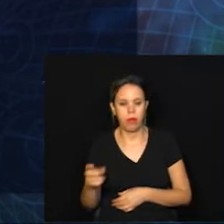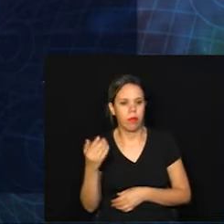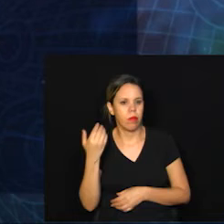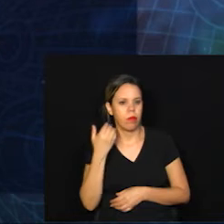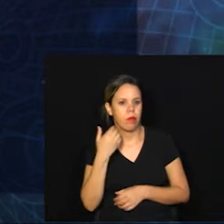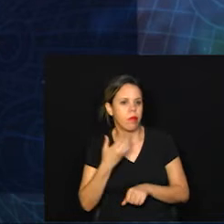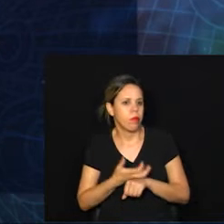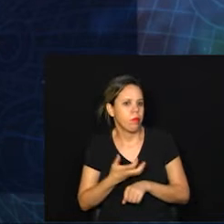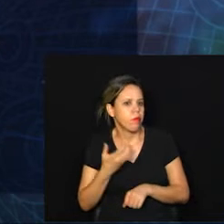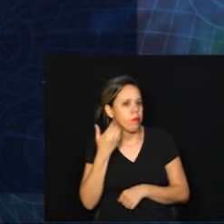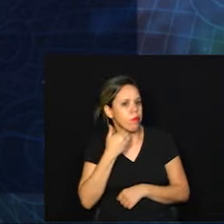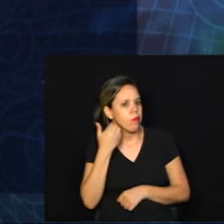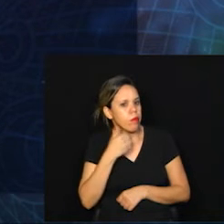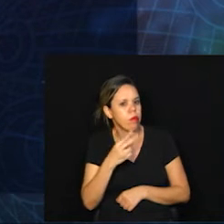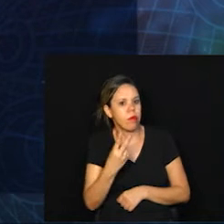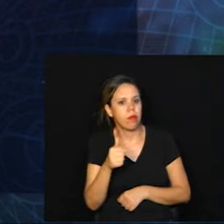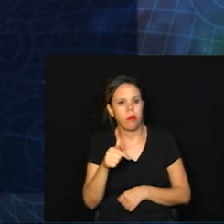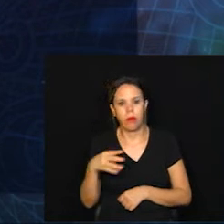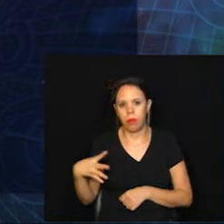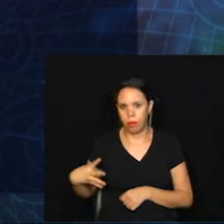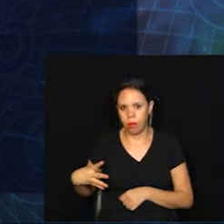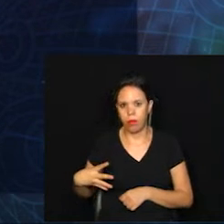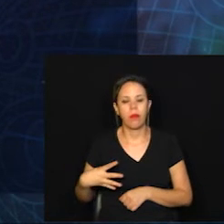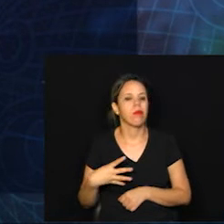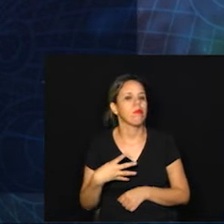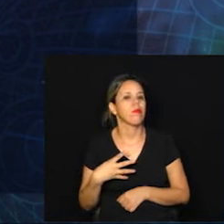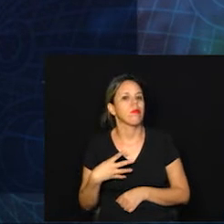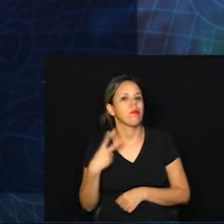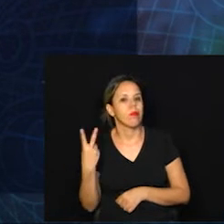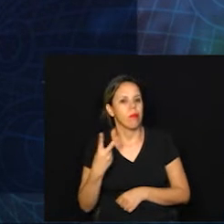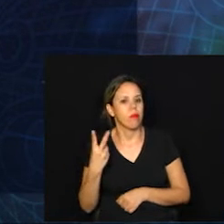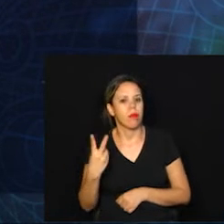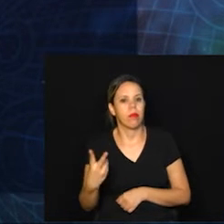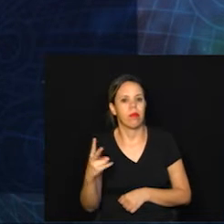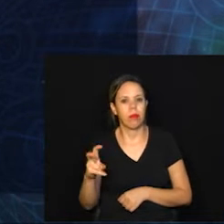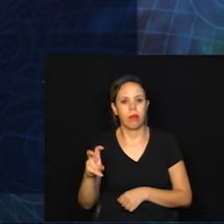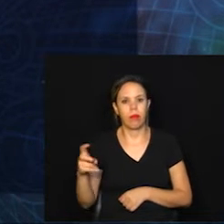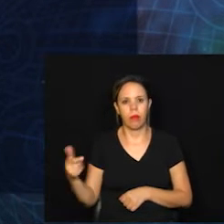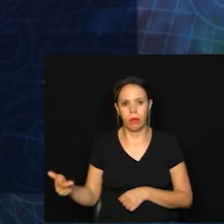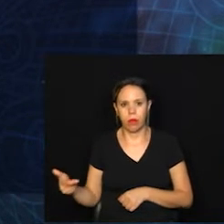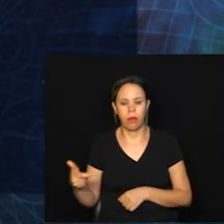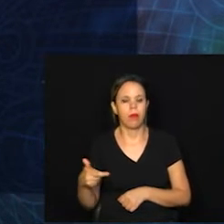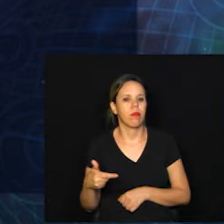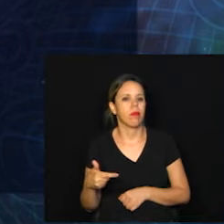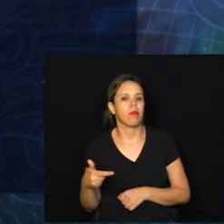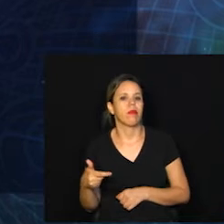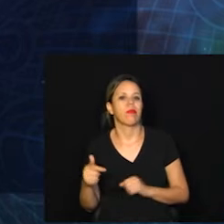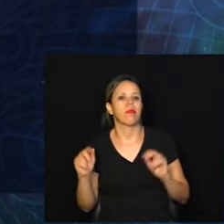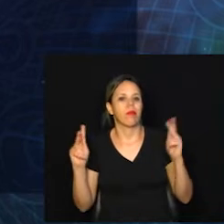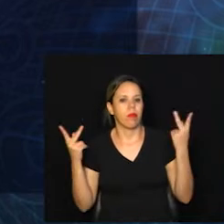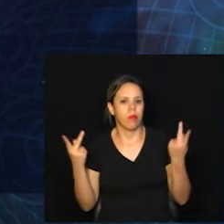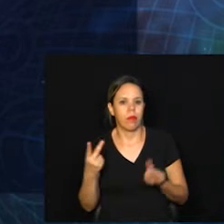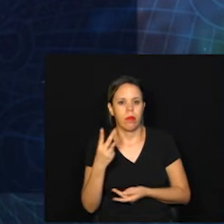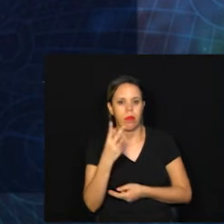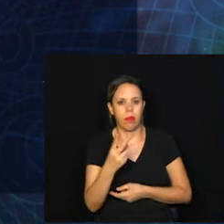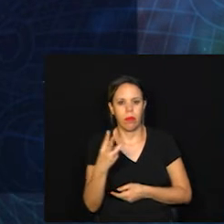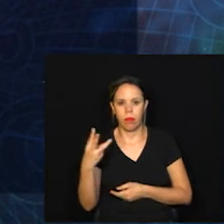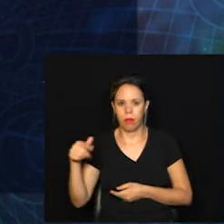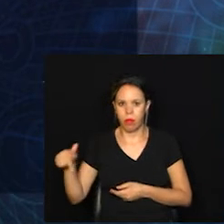275, Santa Bárbara do Oeste, 274, Valinhos, 252 mortes,